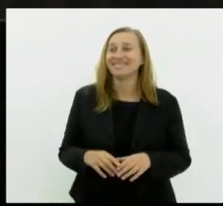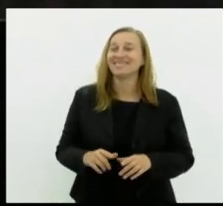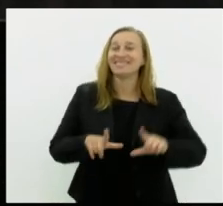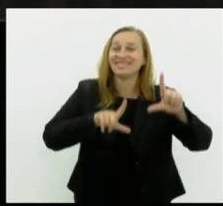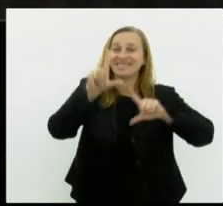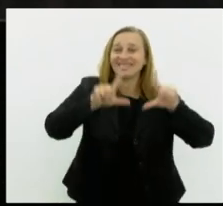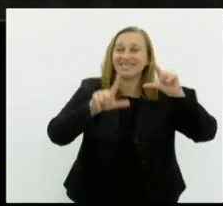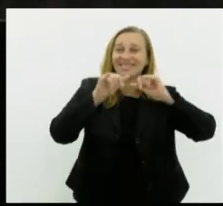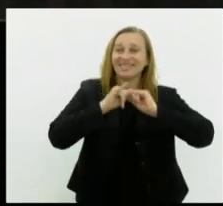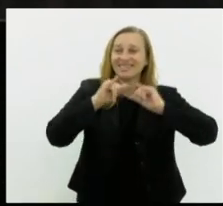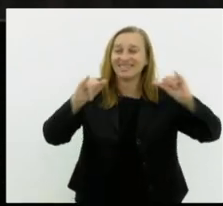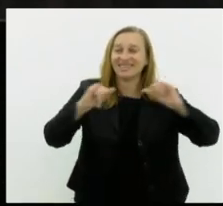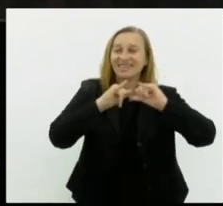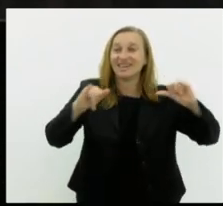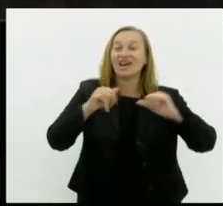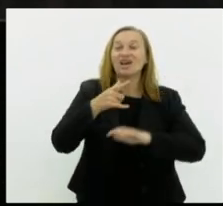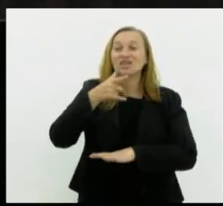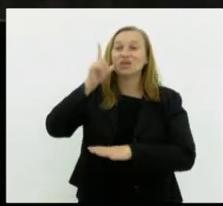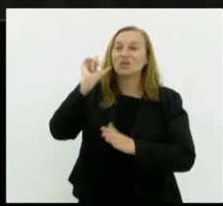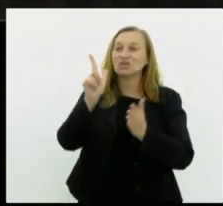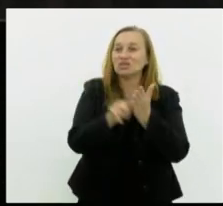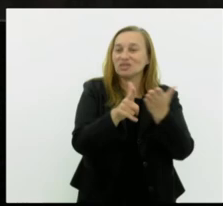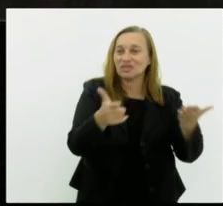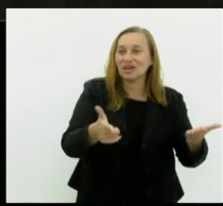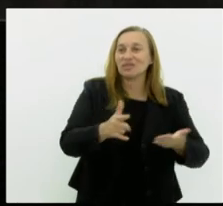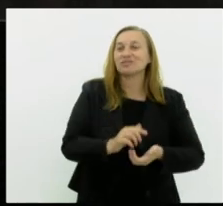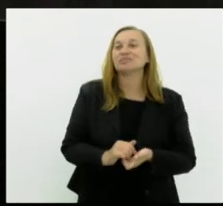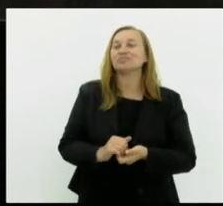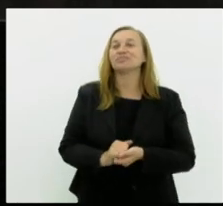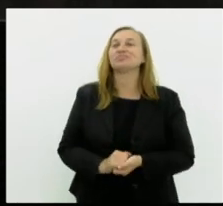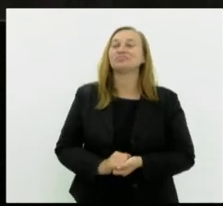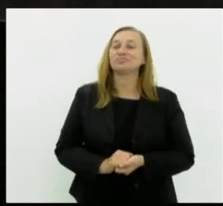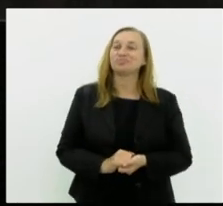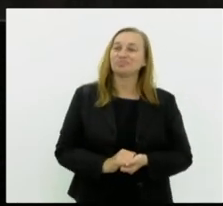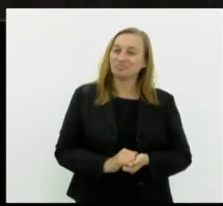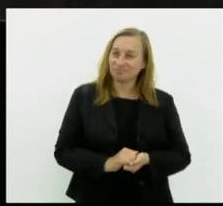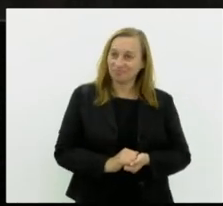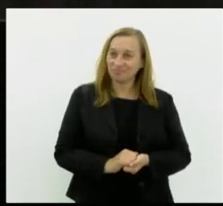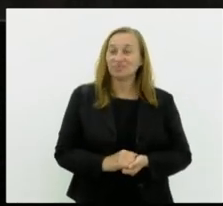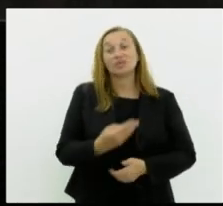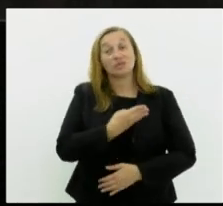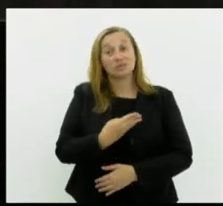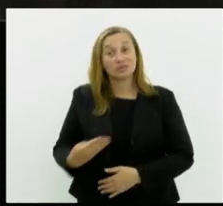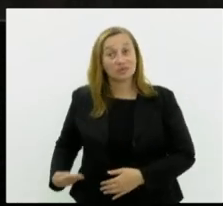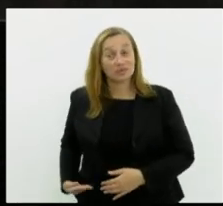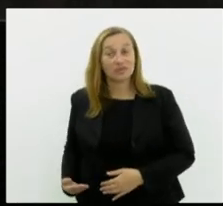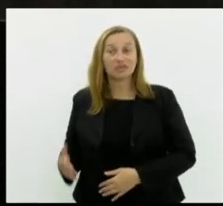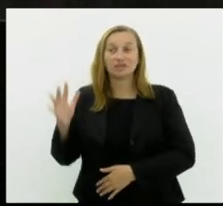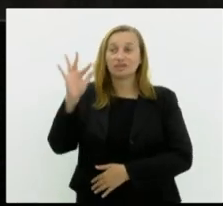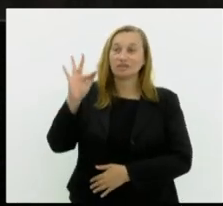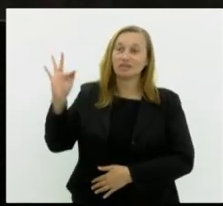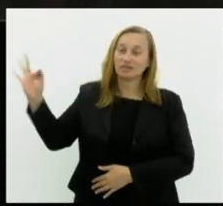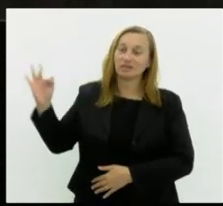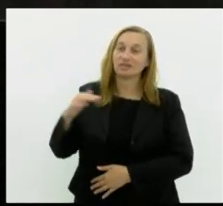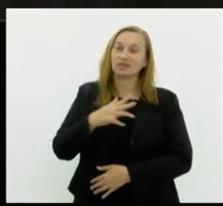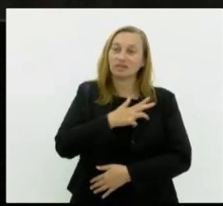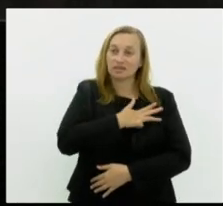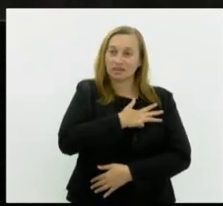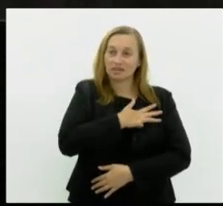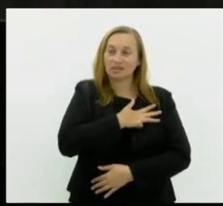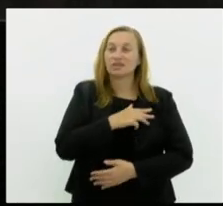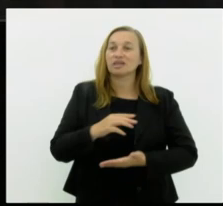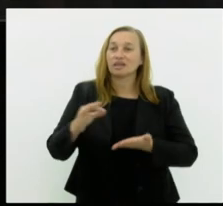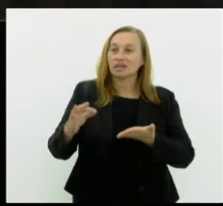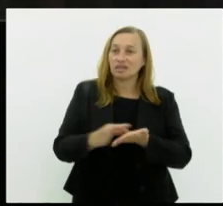jornalística do dia de ontem, ficou insinuado que o governo federal, o presidente da República, tinha